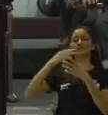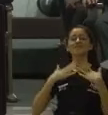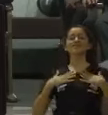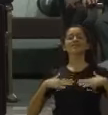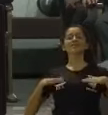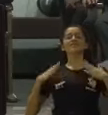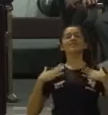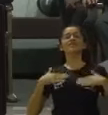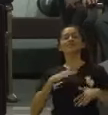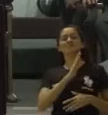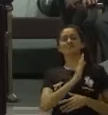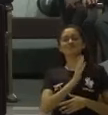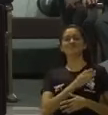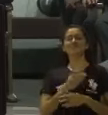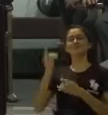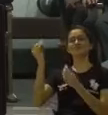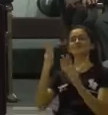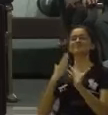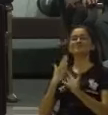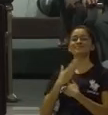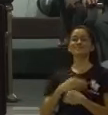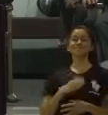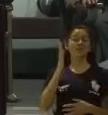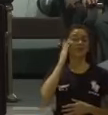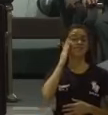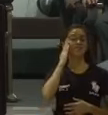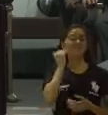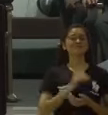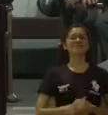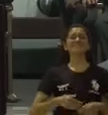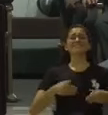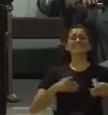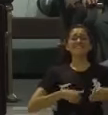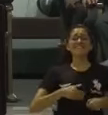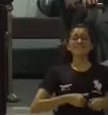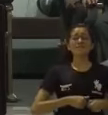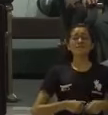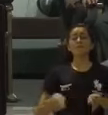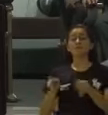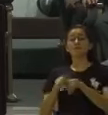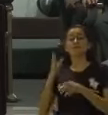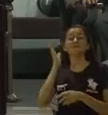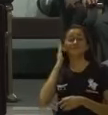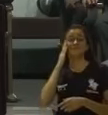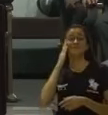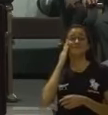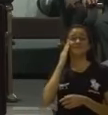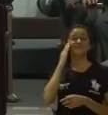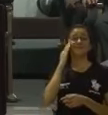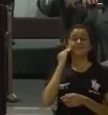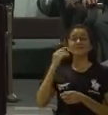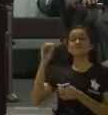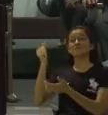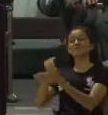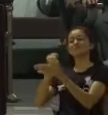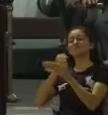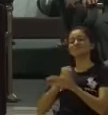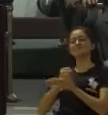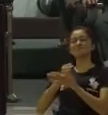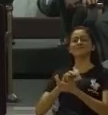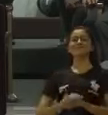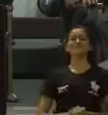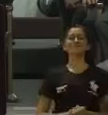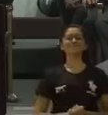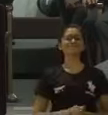bálsamo divino, eu sei o que é passar fome, mas também eu sei o que é ser sustentado por